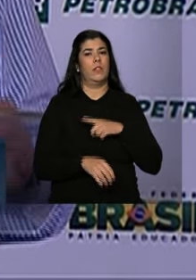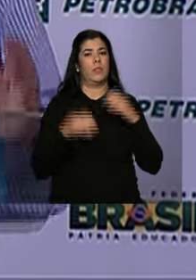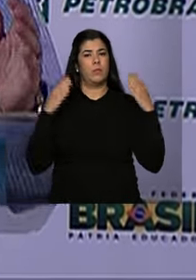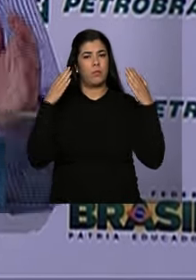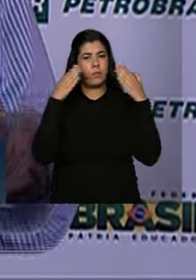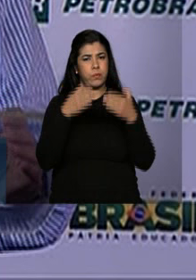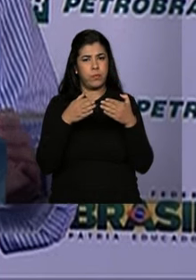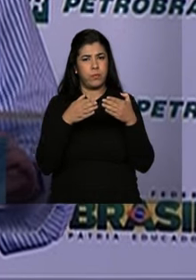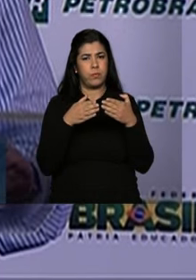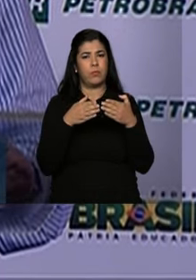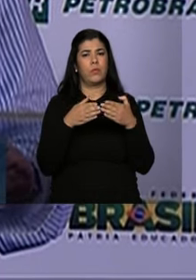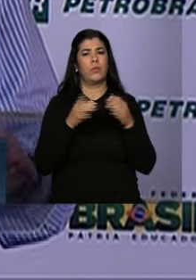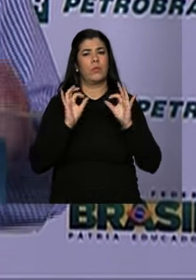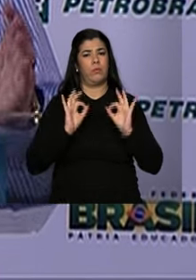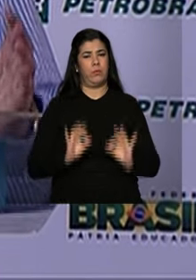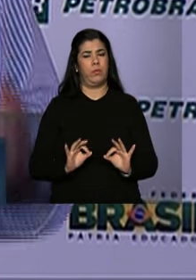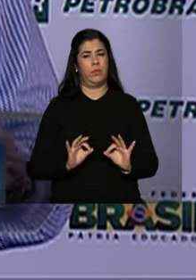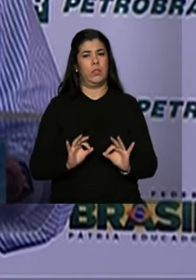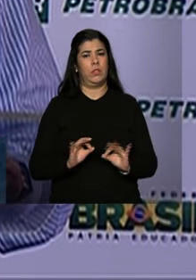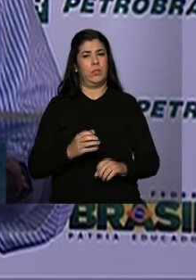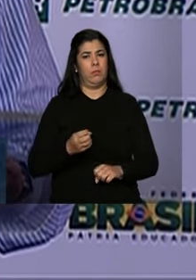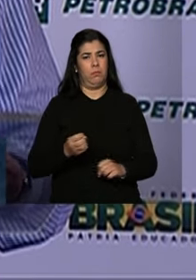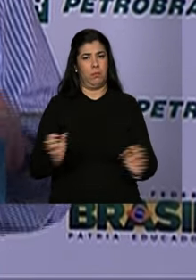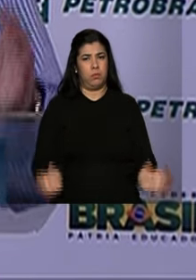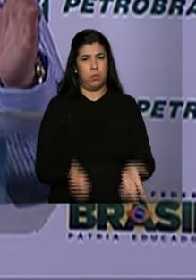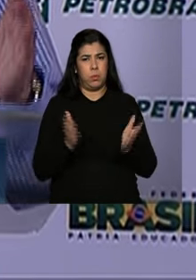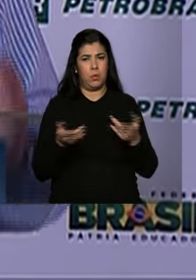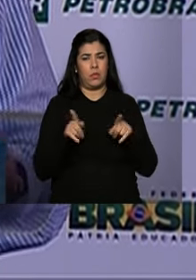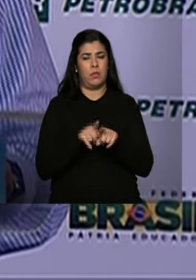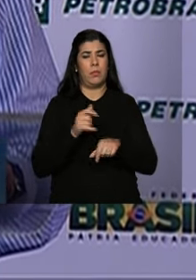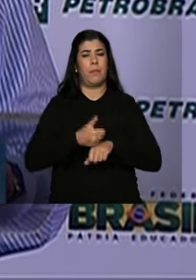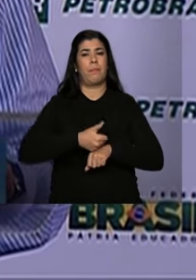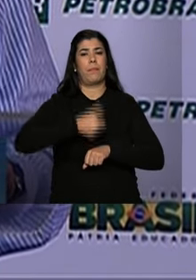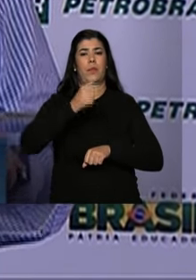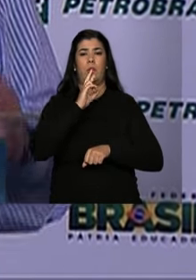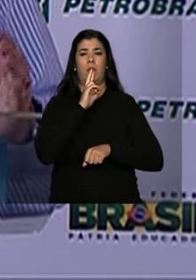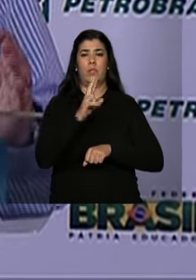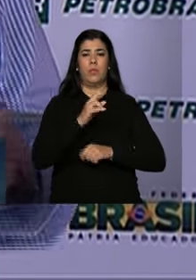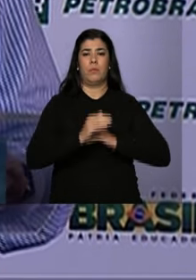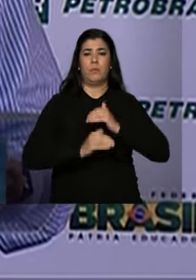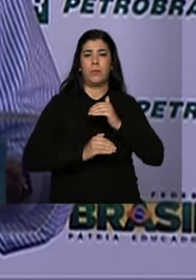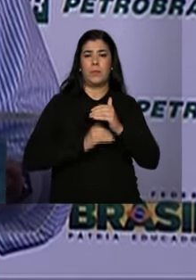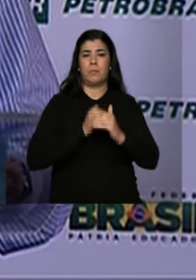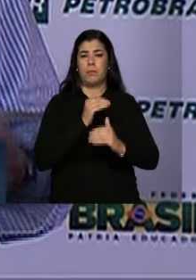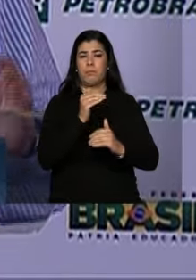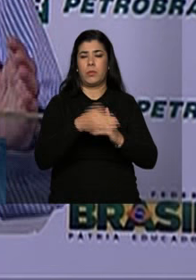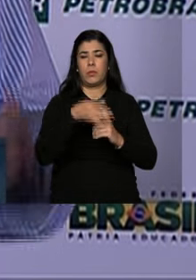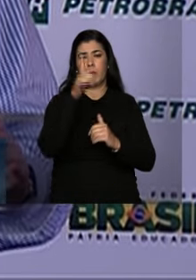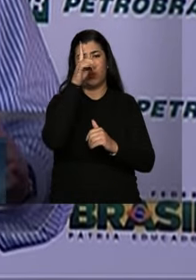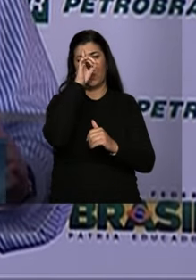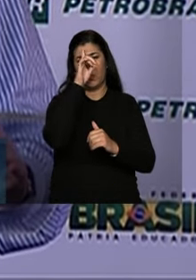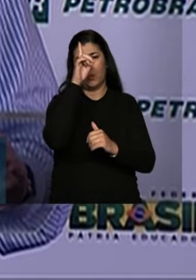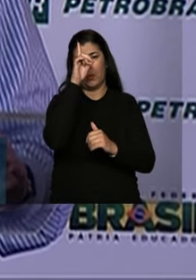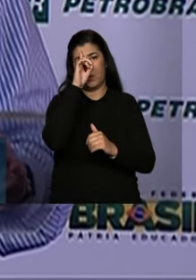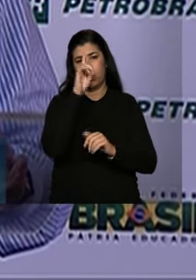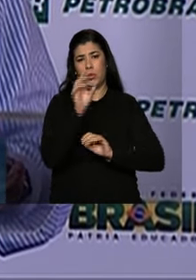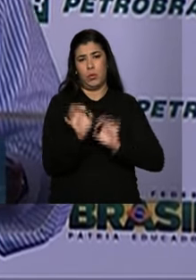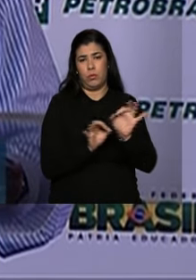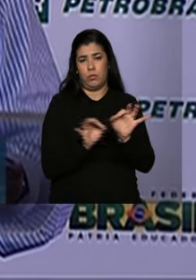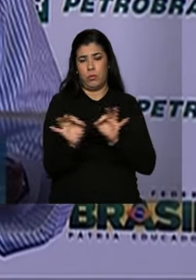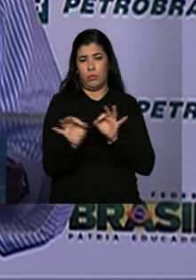foco, disposição para melhorar nossos resultados passo a passo, a cada dia e a cada